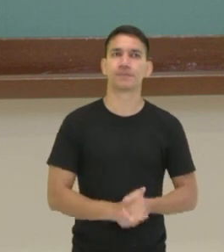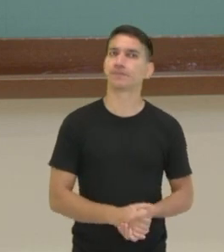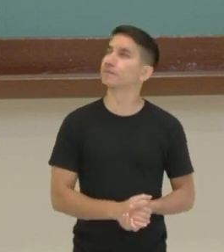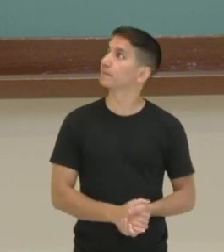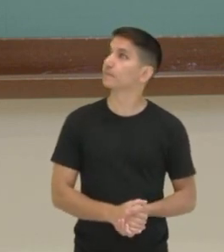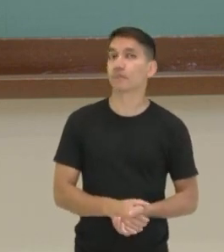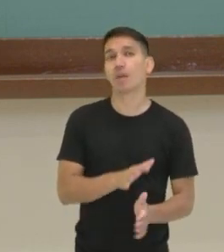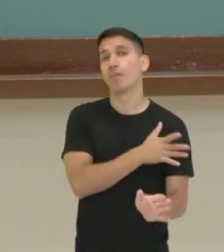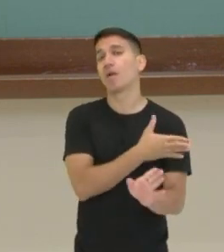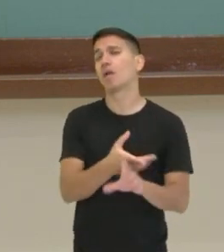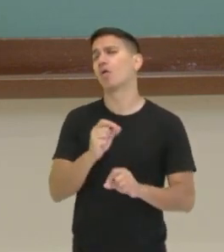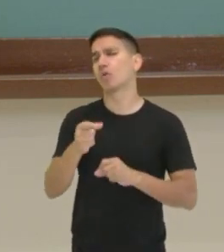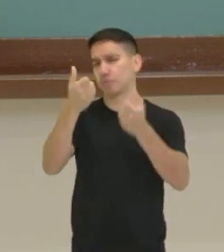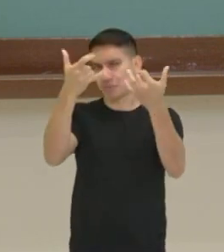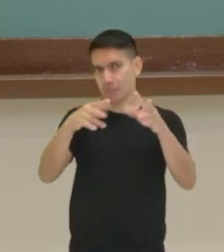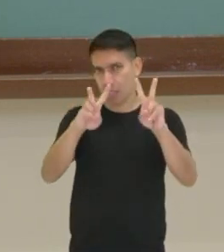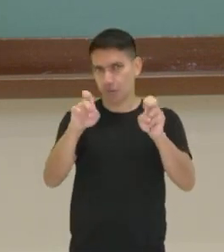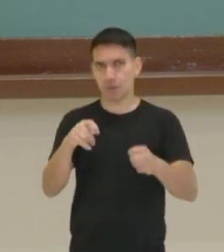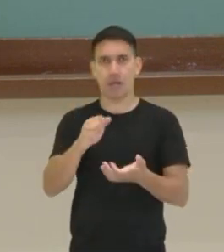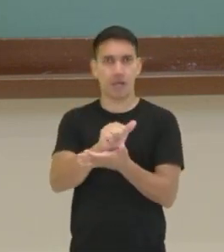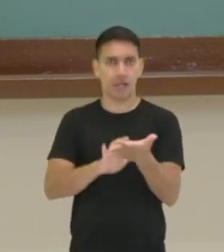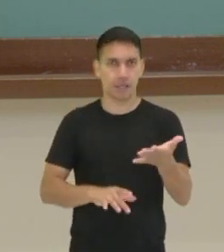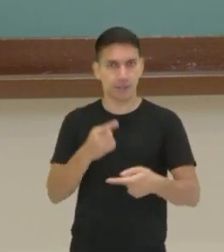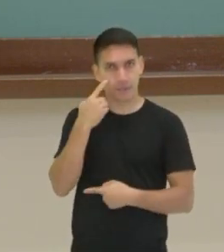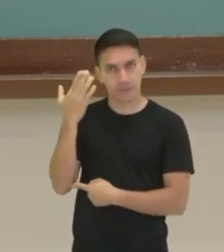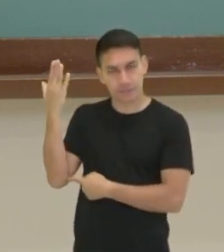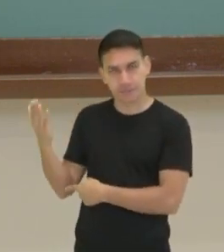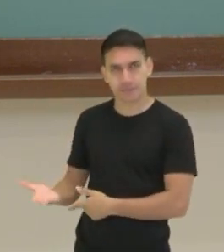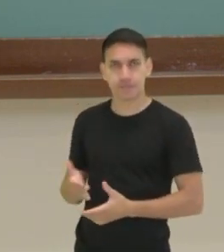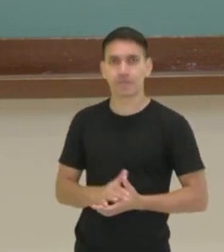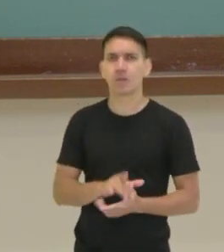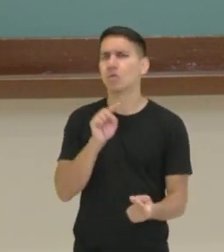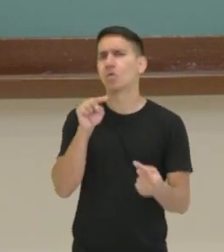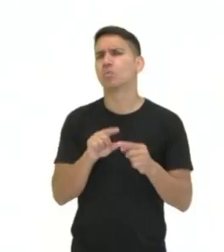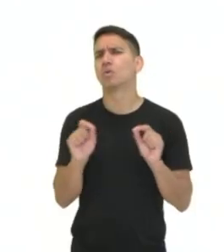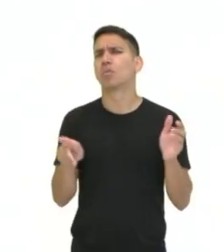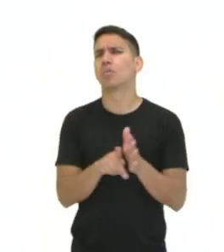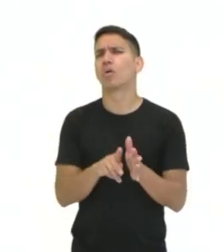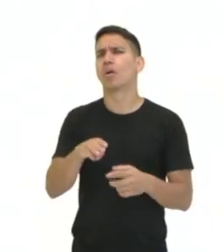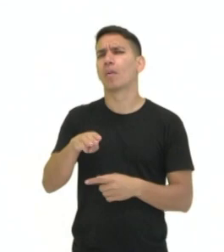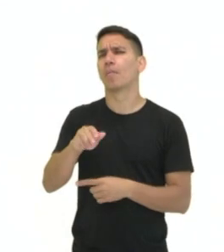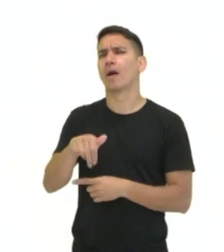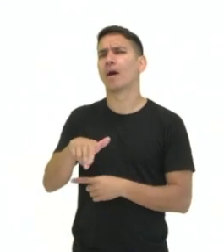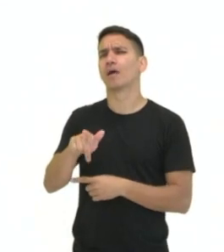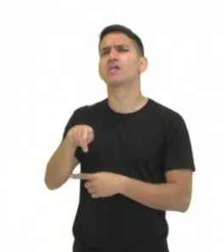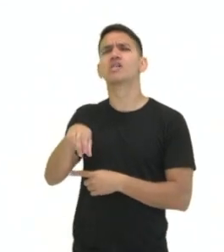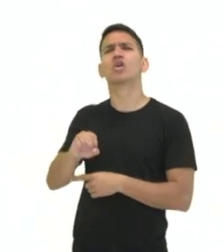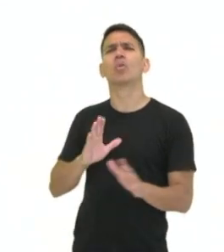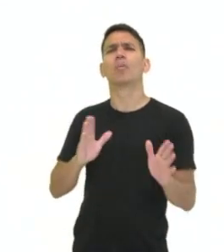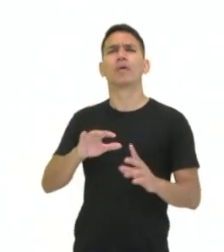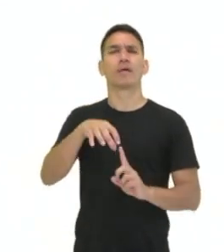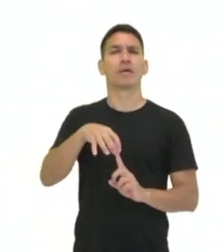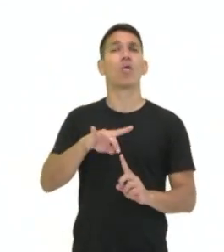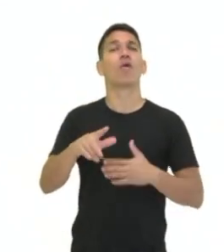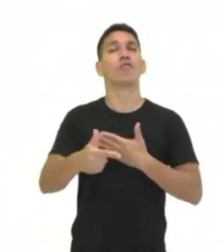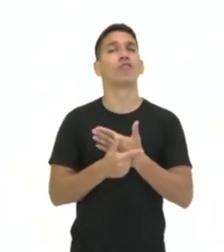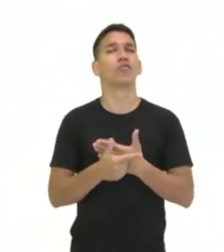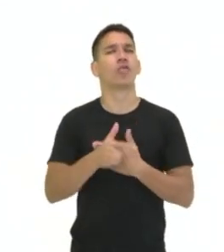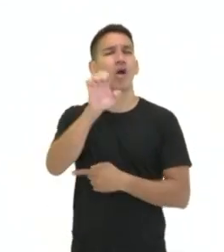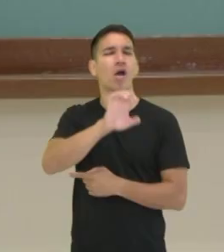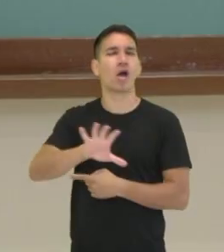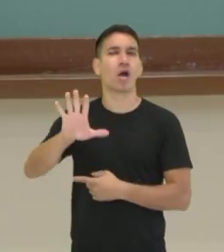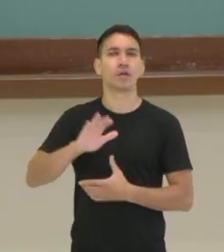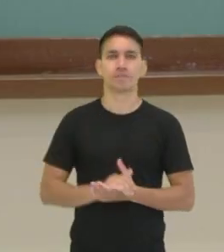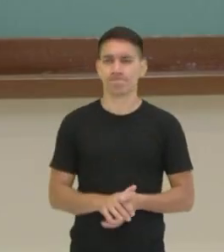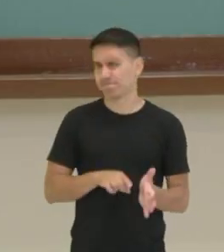Do que a gente viu, vamos fazer um pequeno exercício agora então, pessoal. Qual foi o objetivo de Carlos Magno durante o seu reinado e que papel ele teve com relação à Europa?